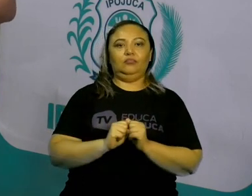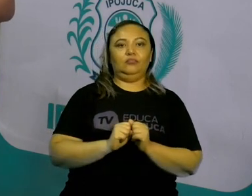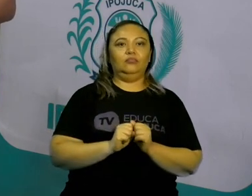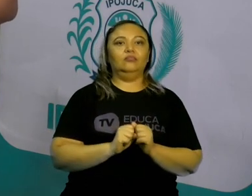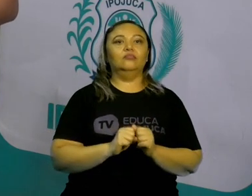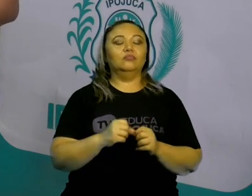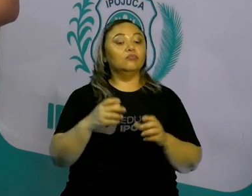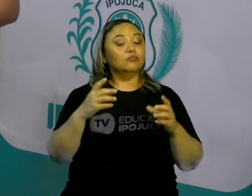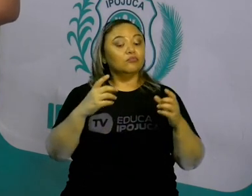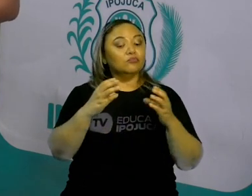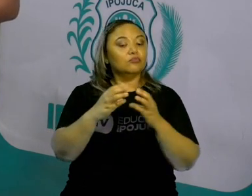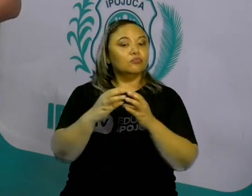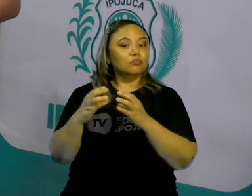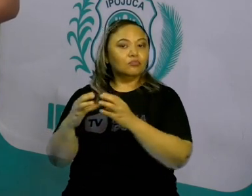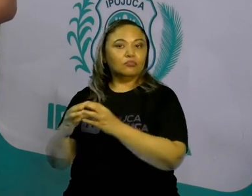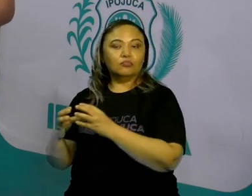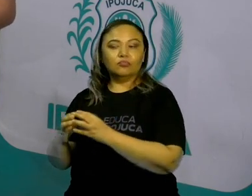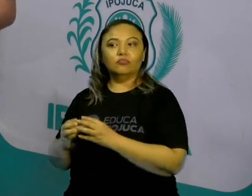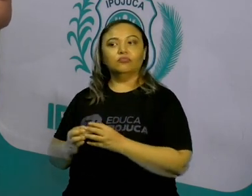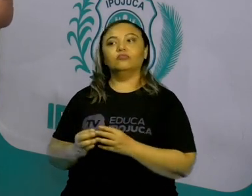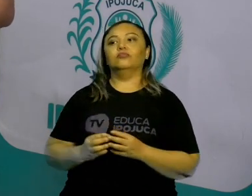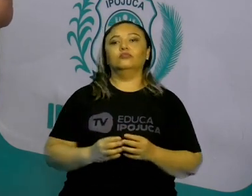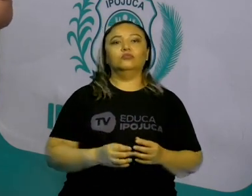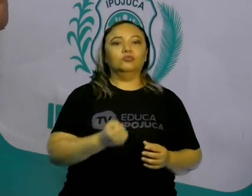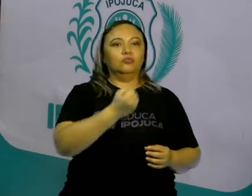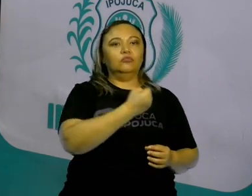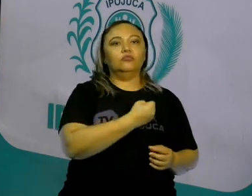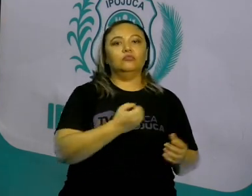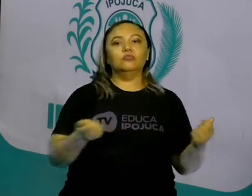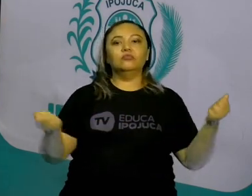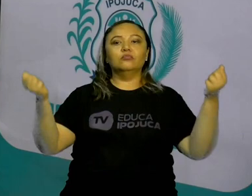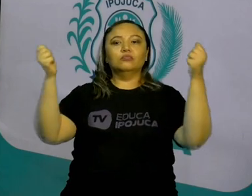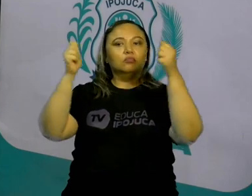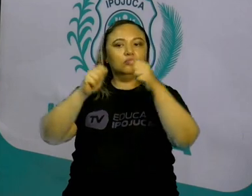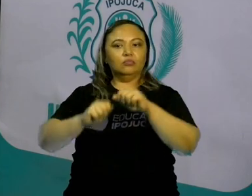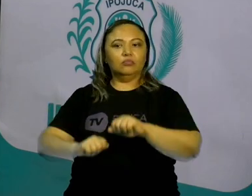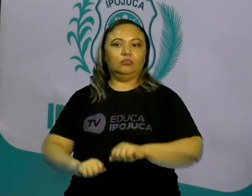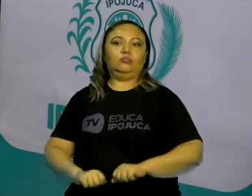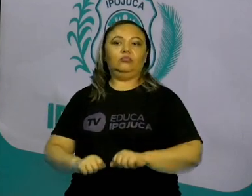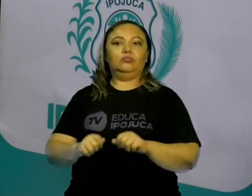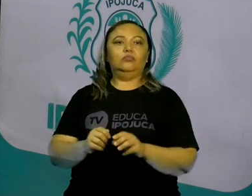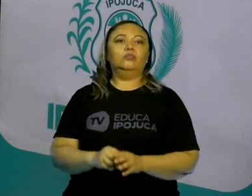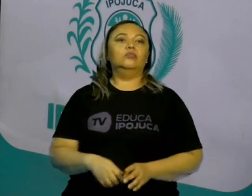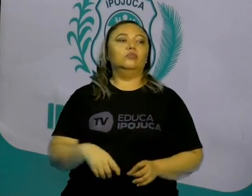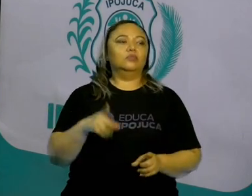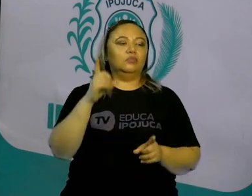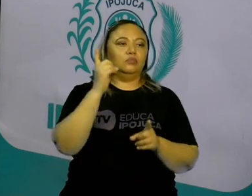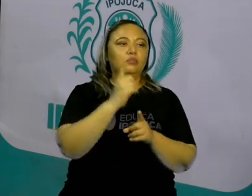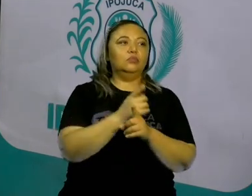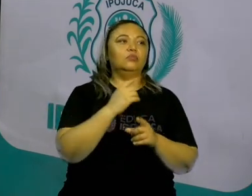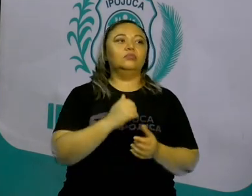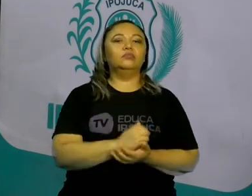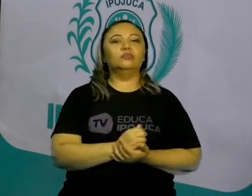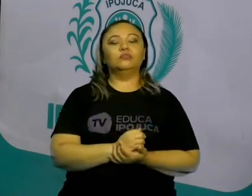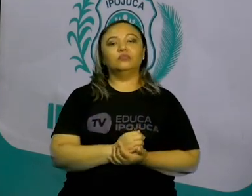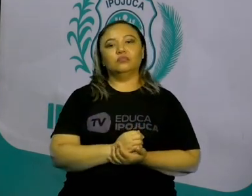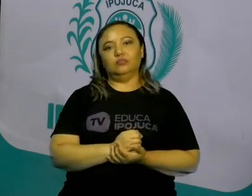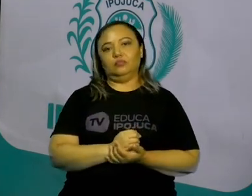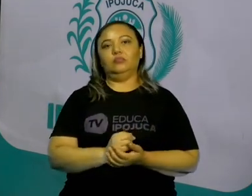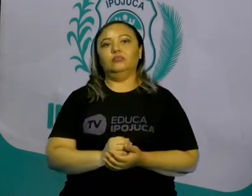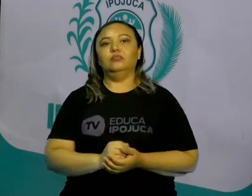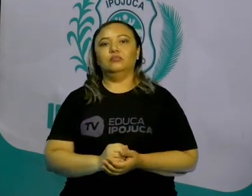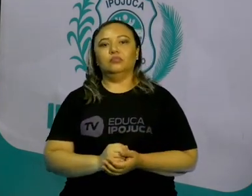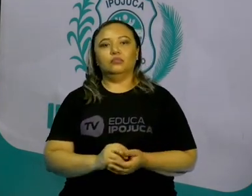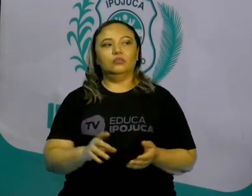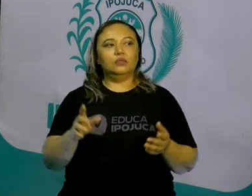todas as possibilidades possíveis que há de um fato acontecer em um experimento. No caso aqui, o nosso experimento é o jogo,